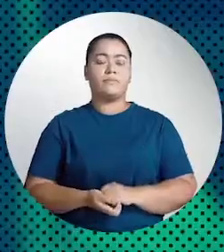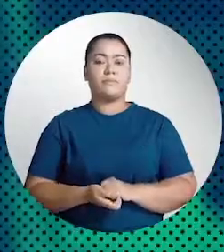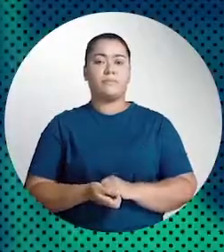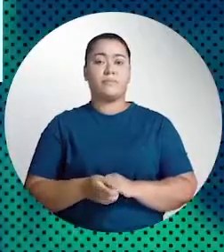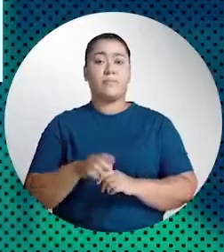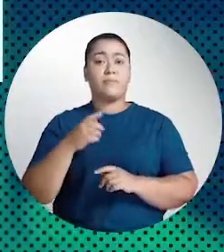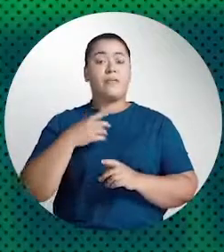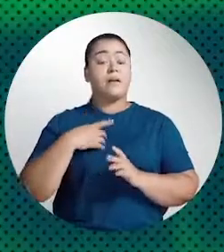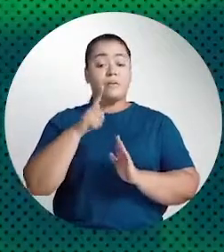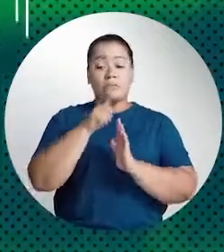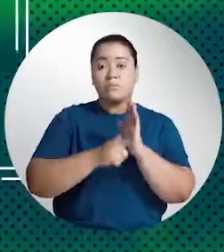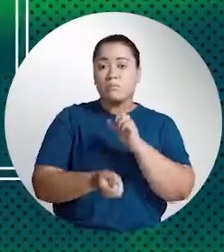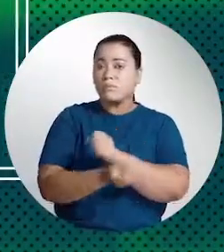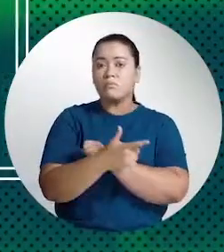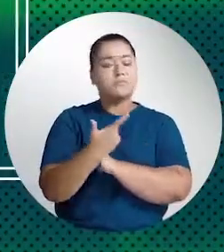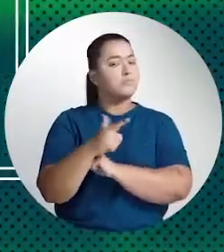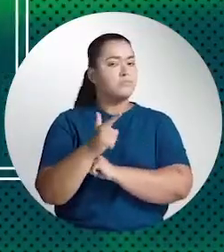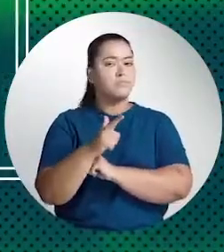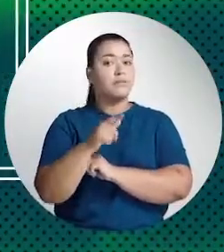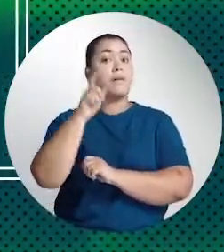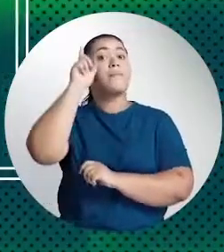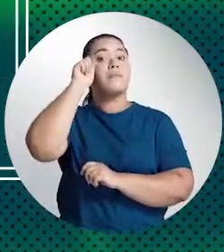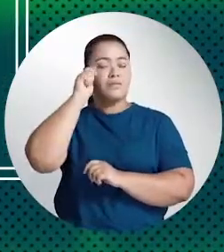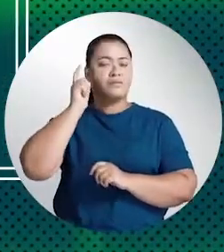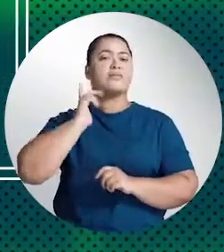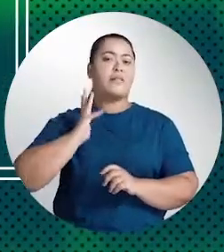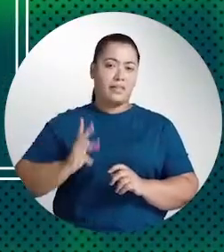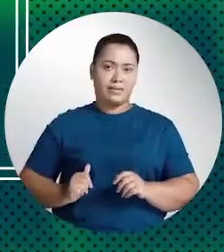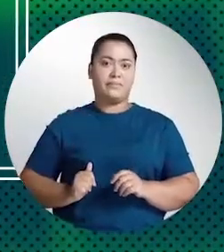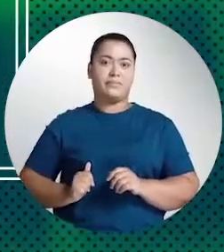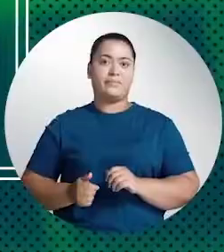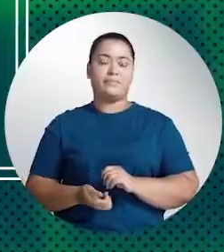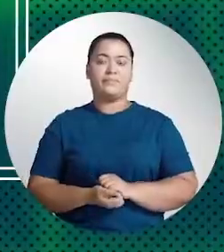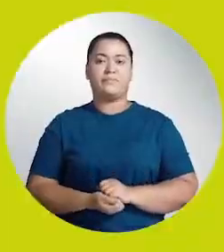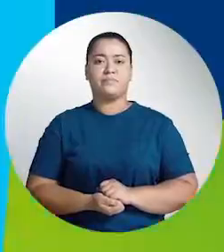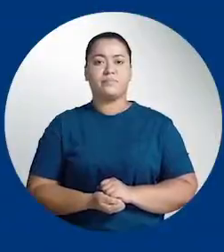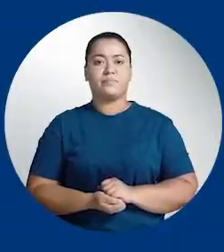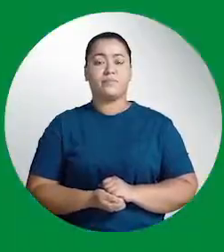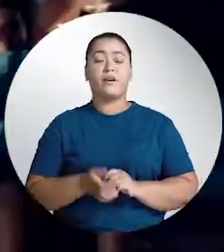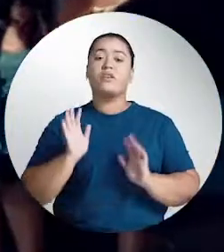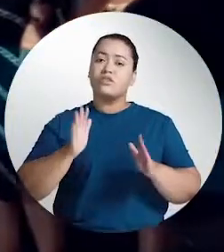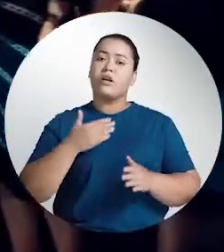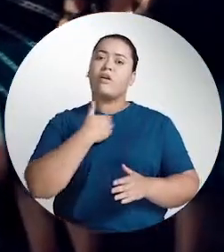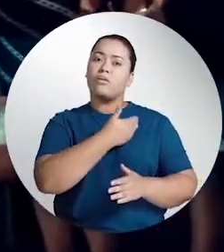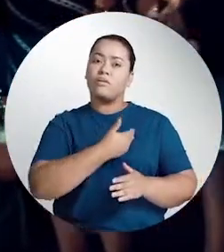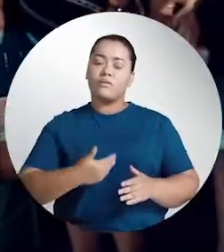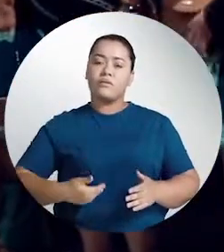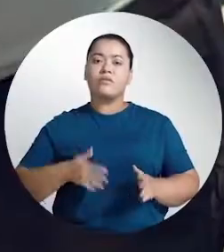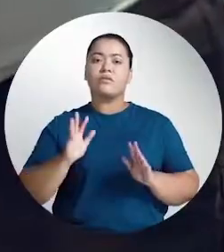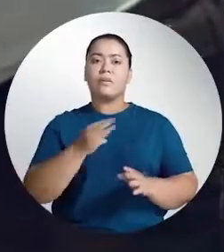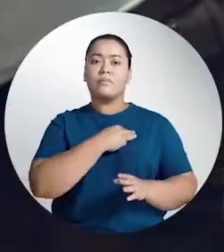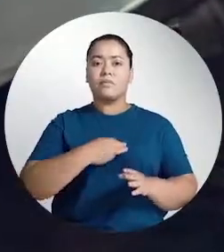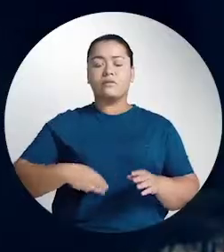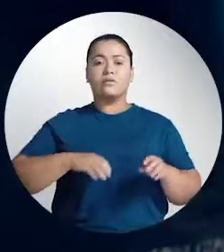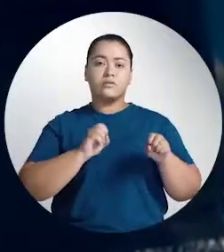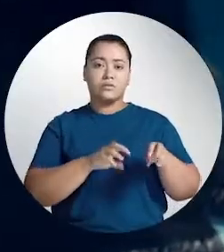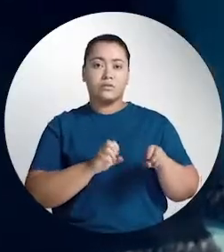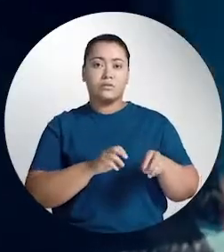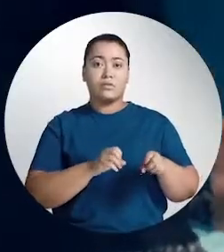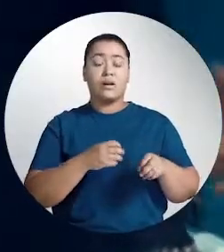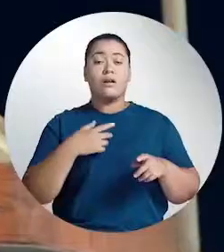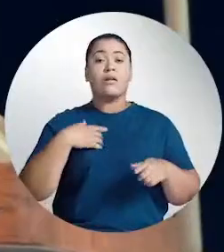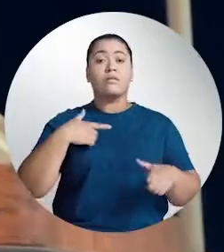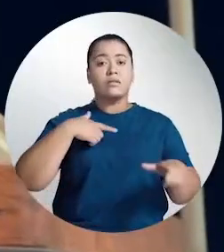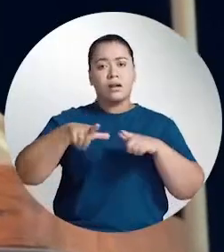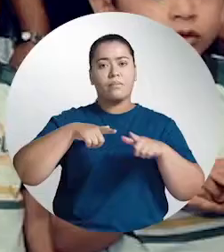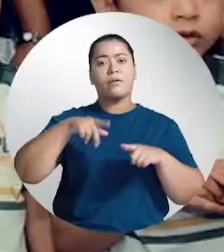famílias. Nenhum inquérito por corrupção. Mendonça é ficha limpa. Fui governador, fui ministro da